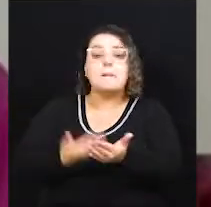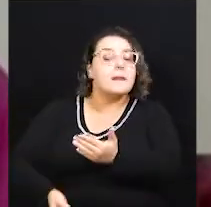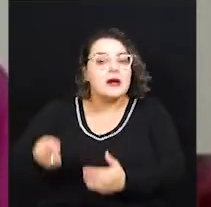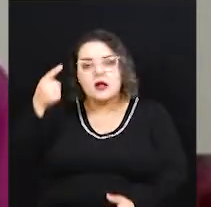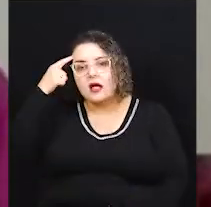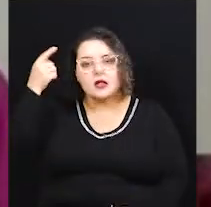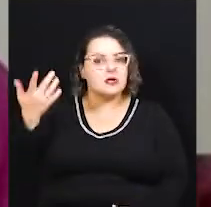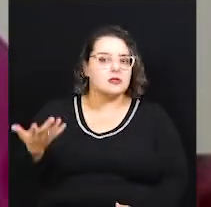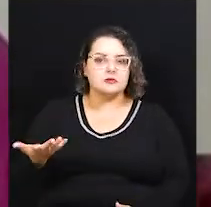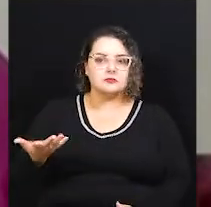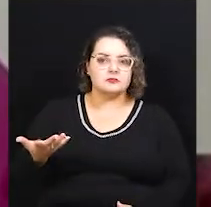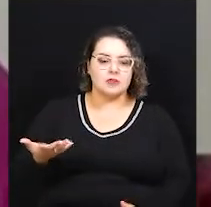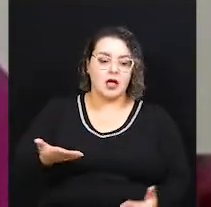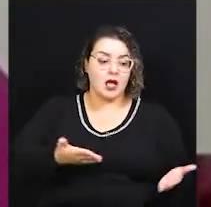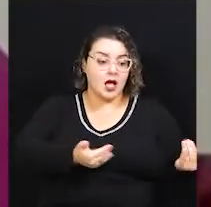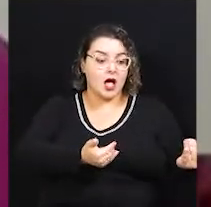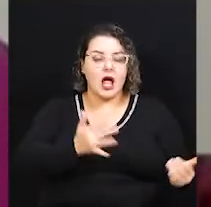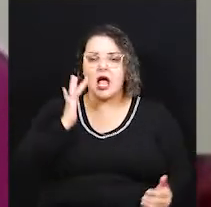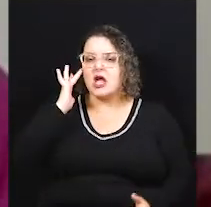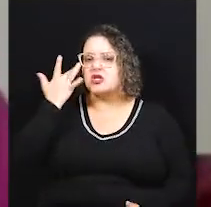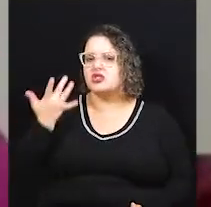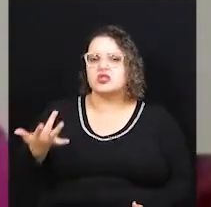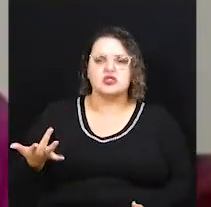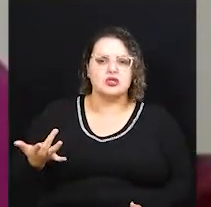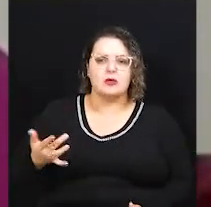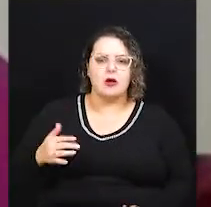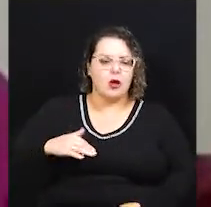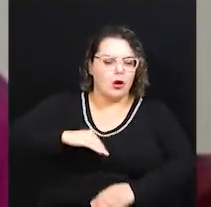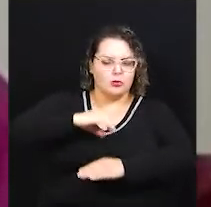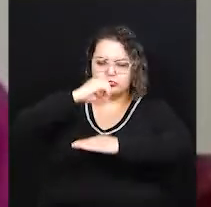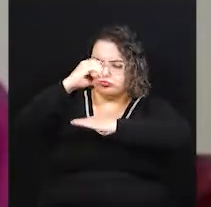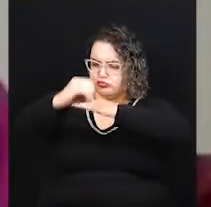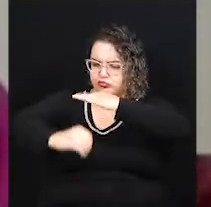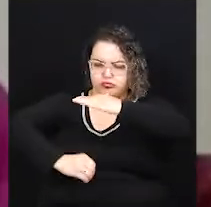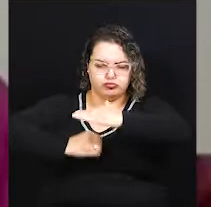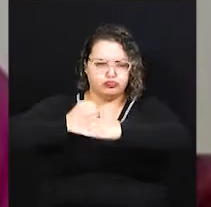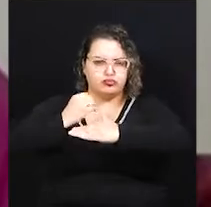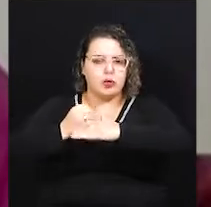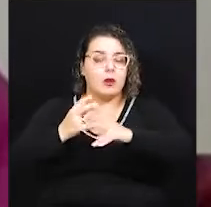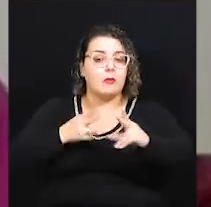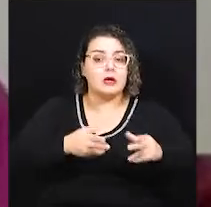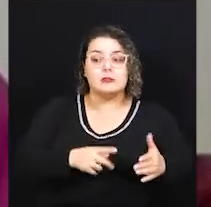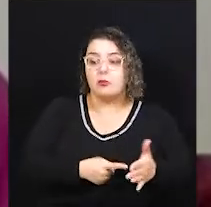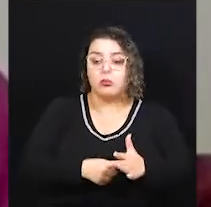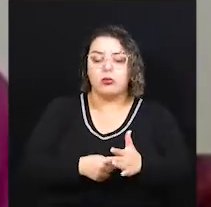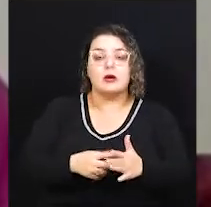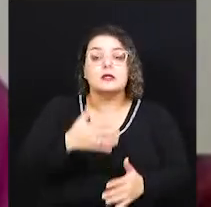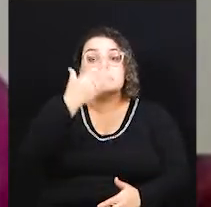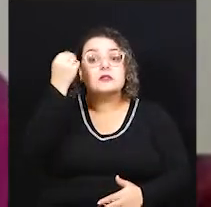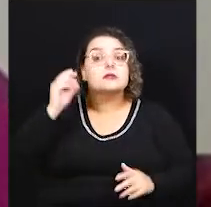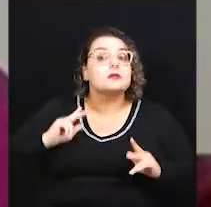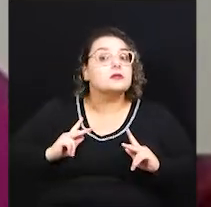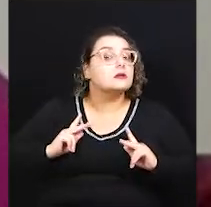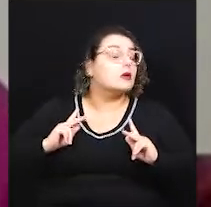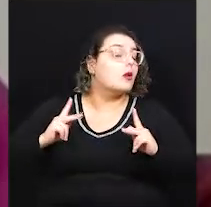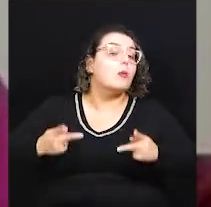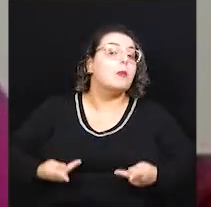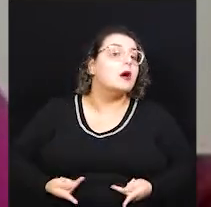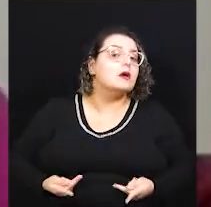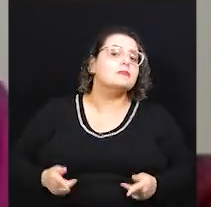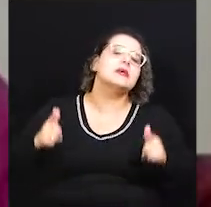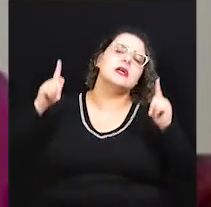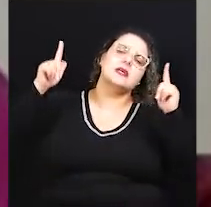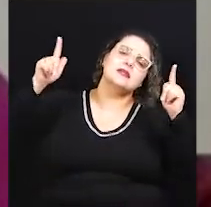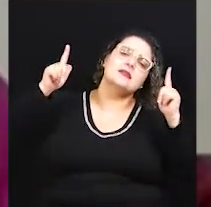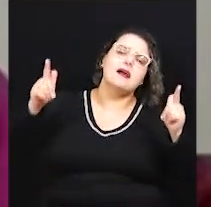noção, né? A juventude, então, acha que tem que virar à noite, como se fosse uma máquina. Esquece que é humano, a gente tem que se divertir, a